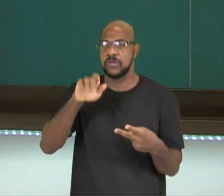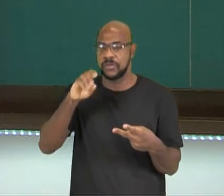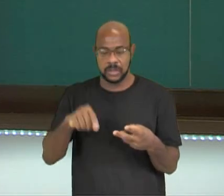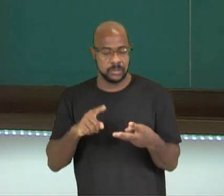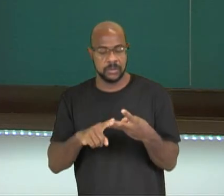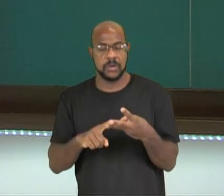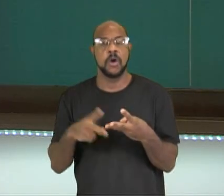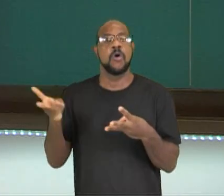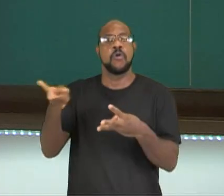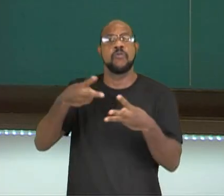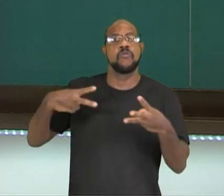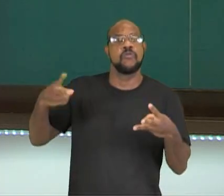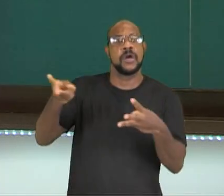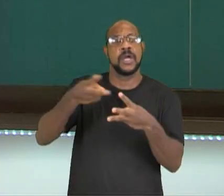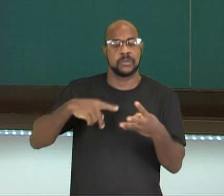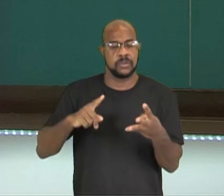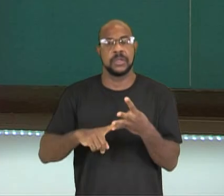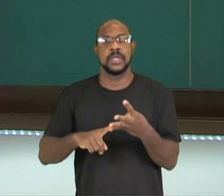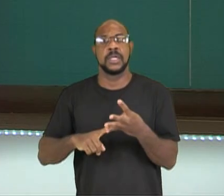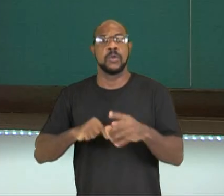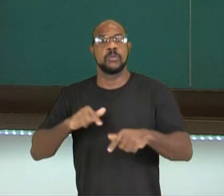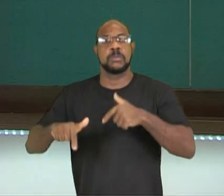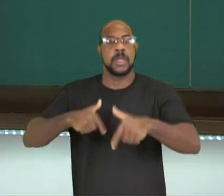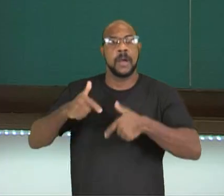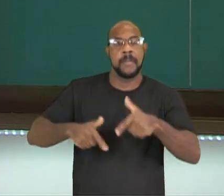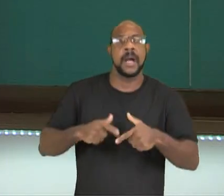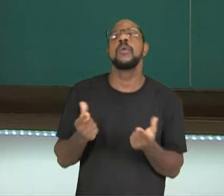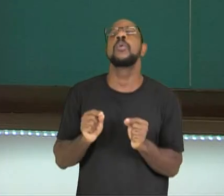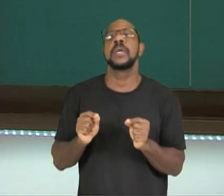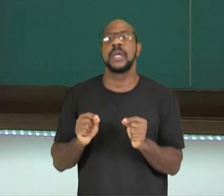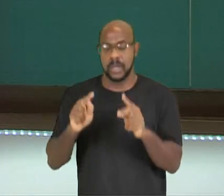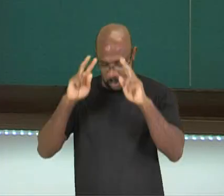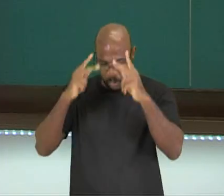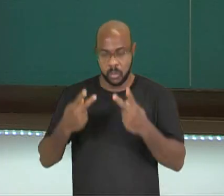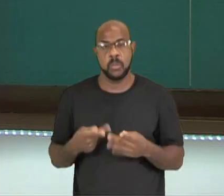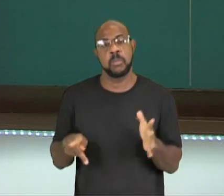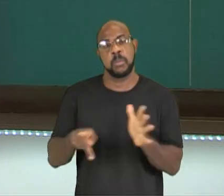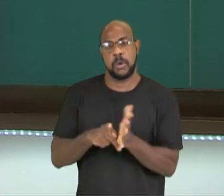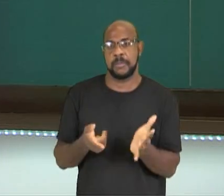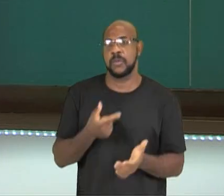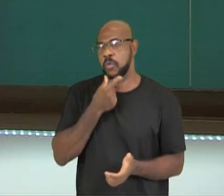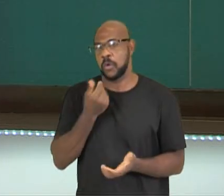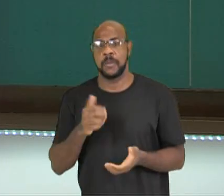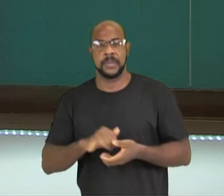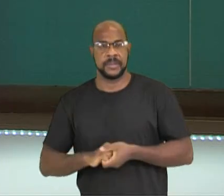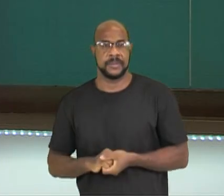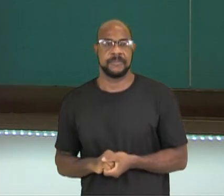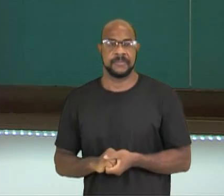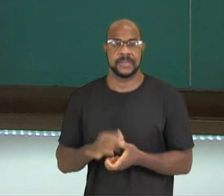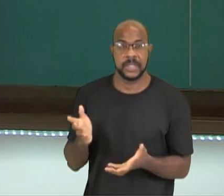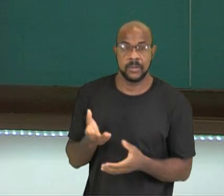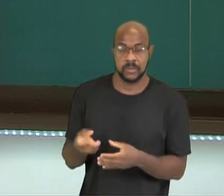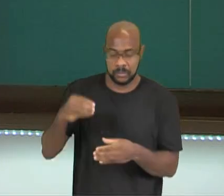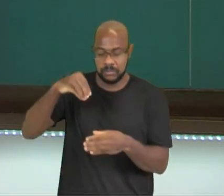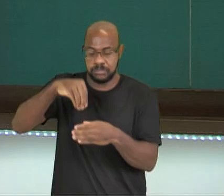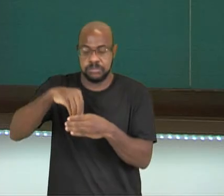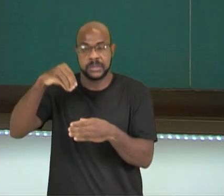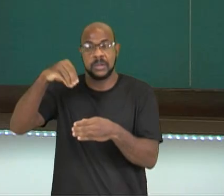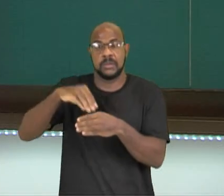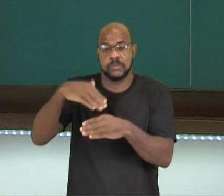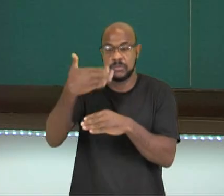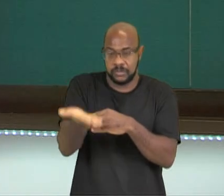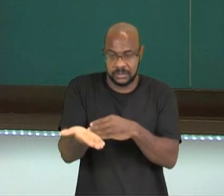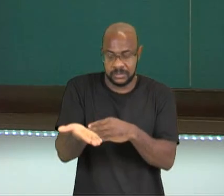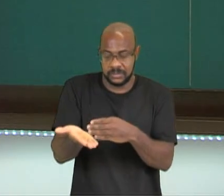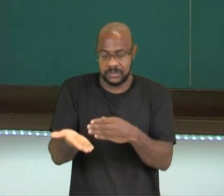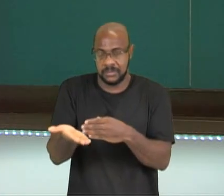humana. Então, quando eu falo dos agentes externos do relevo, vocês não podem esquecer deles. A água, o